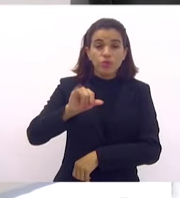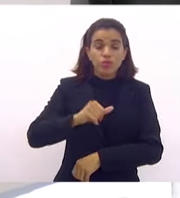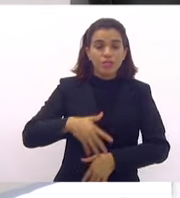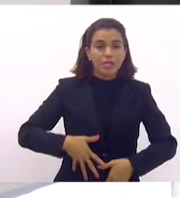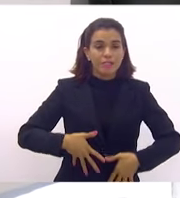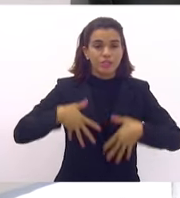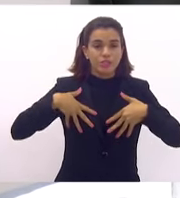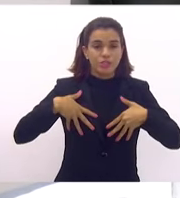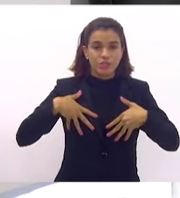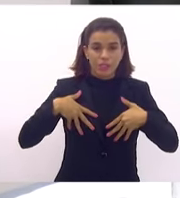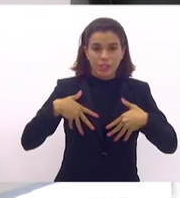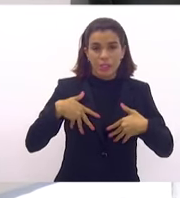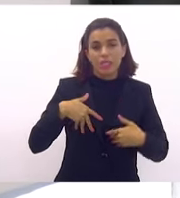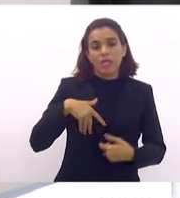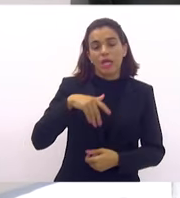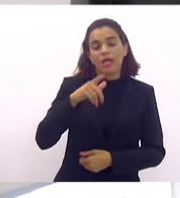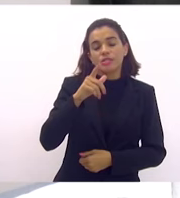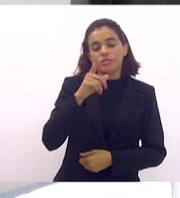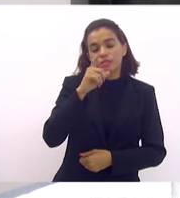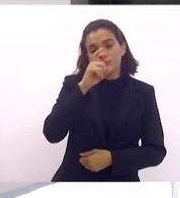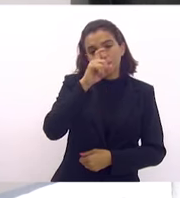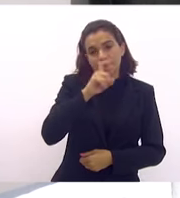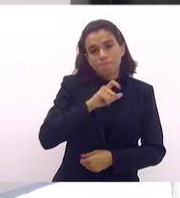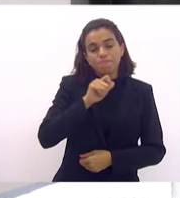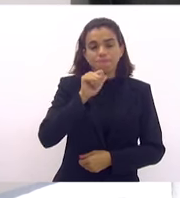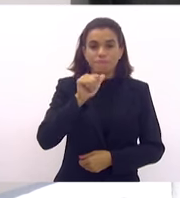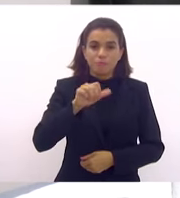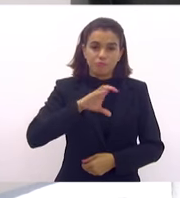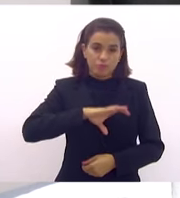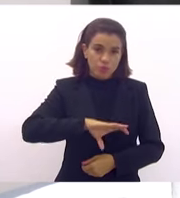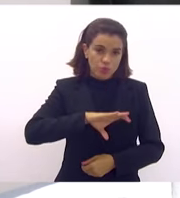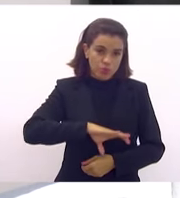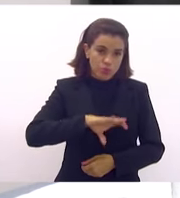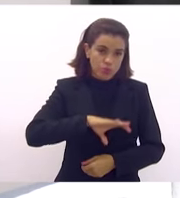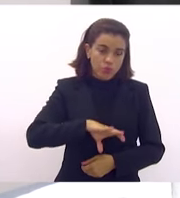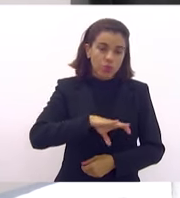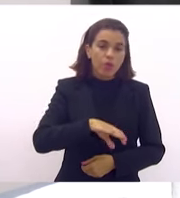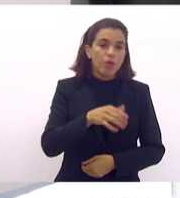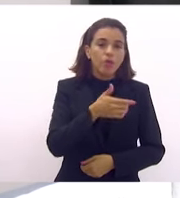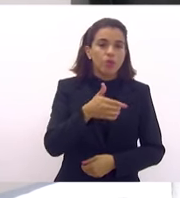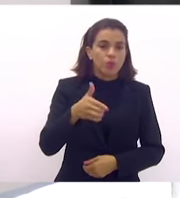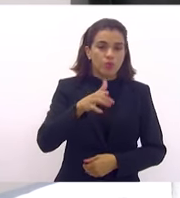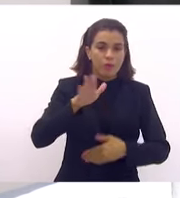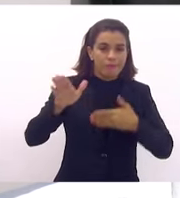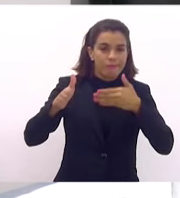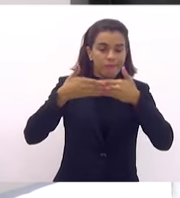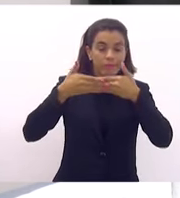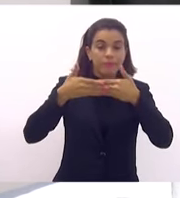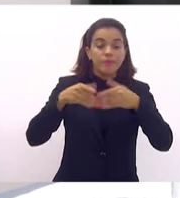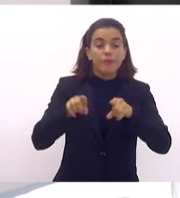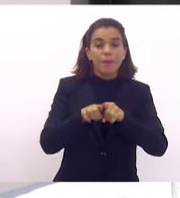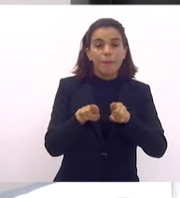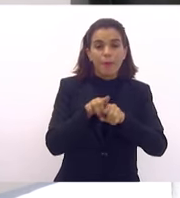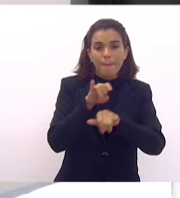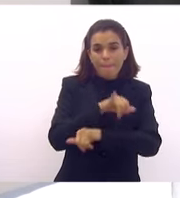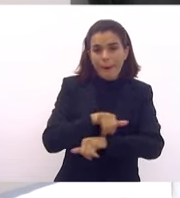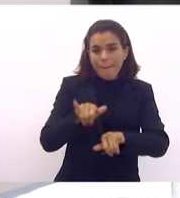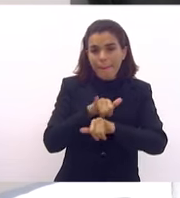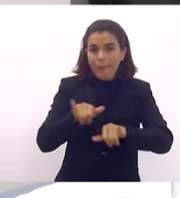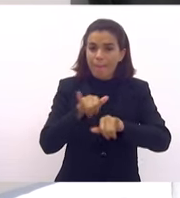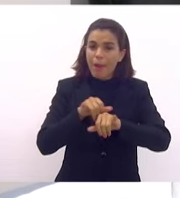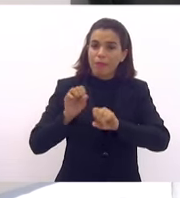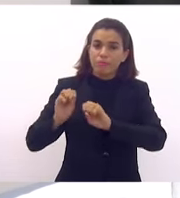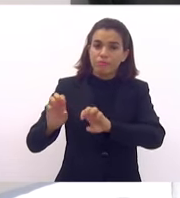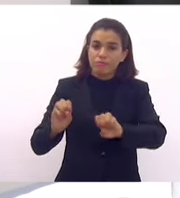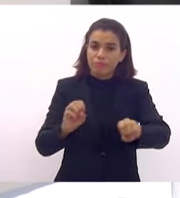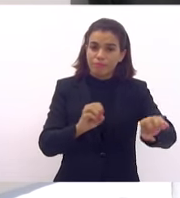e a Semana da Dignidade Íntima e da Menstruação Sem Tabu, instituindo ainda a campanha educacional